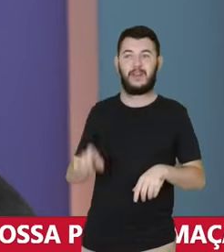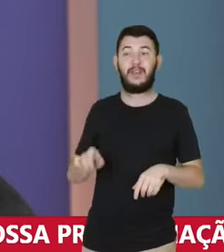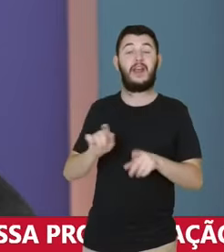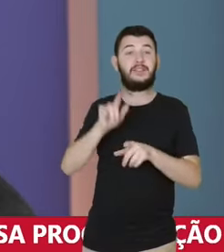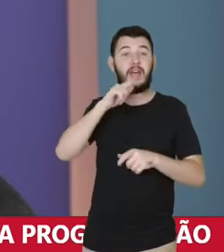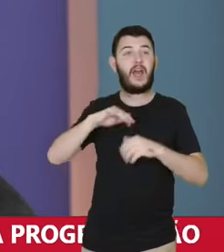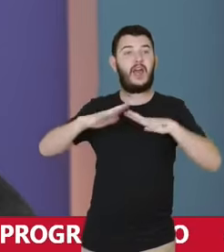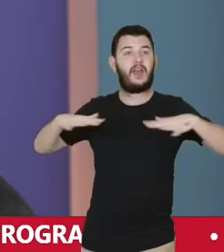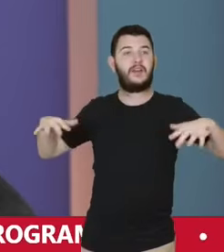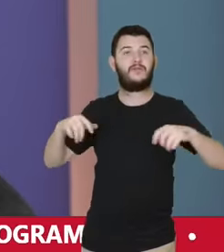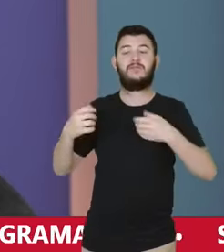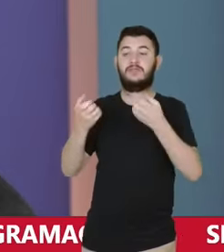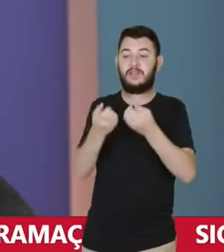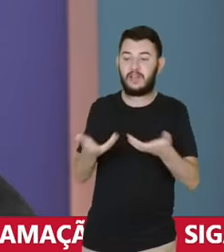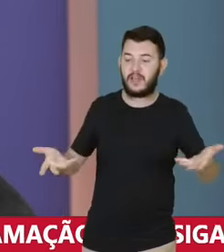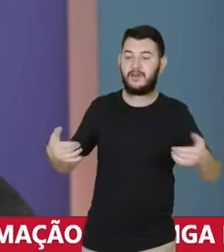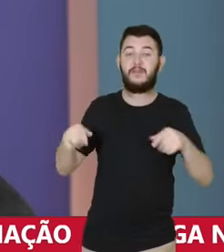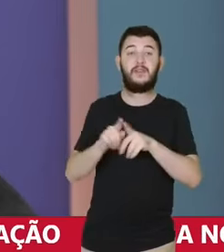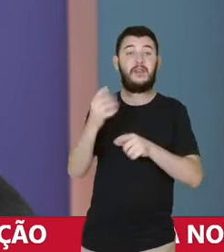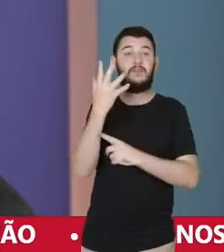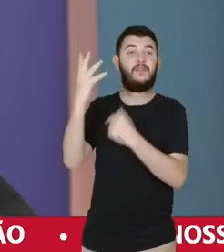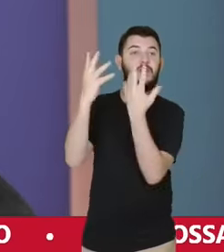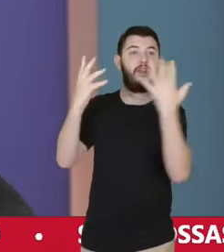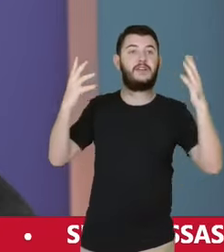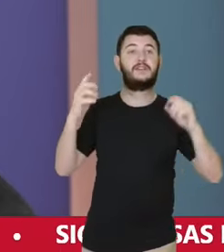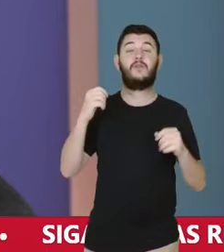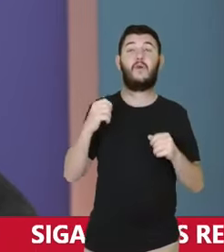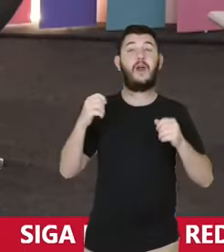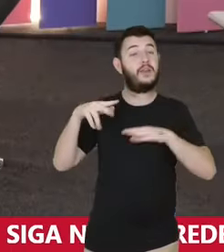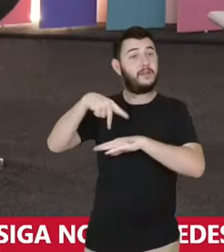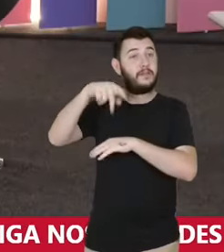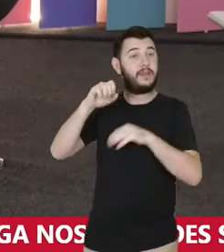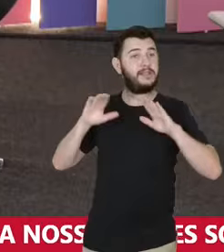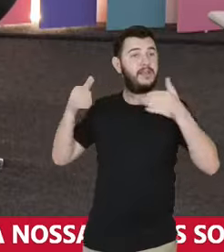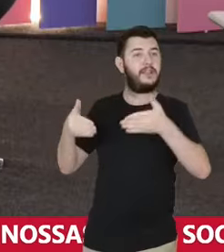e especialista em direitos indígenas, Isa Tapuia. Vamos acompanhar.